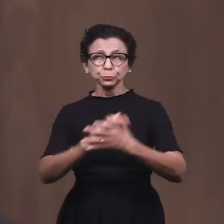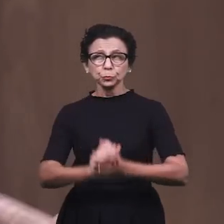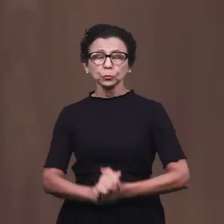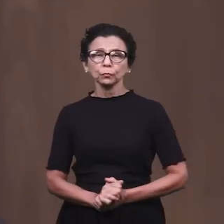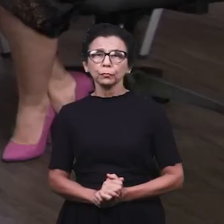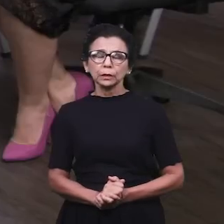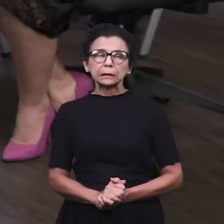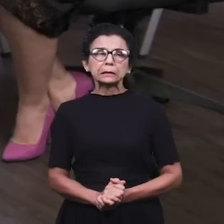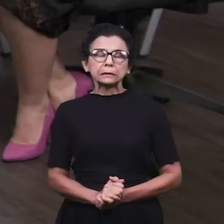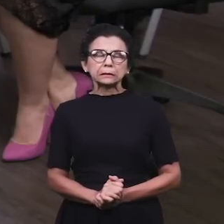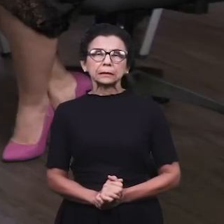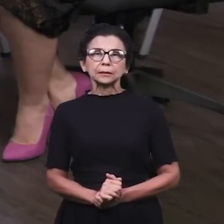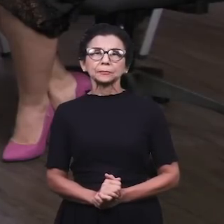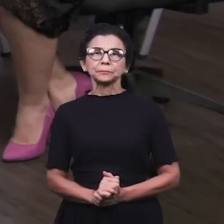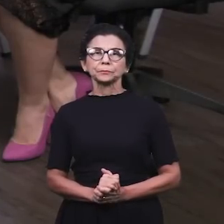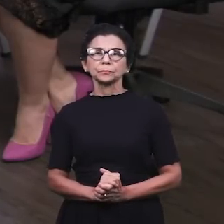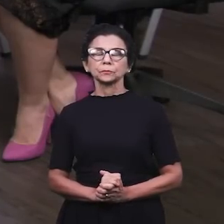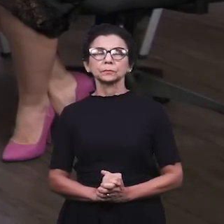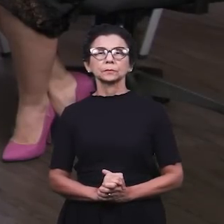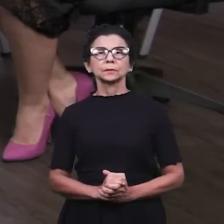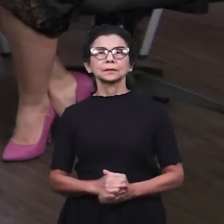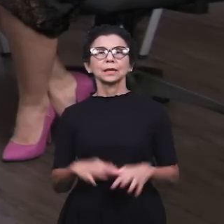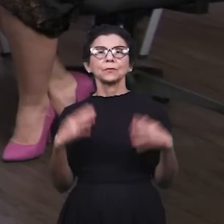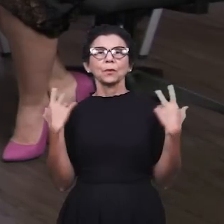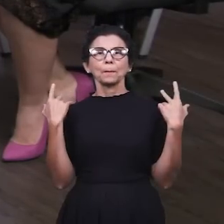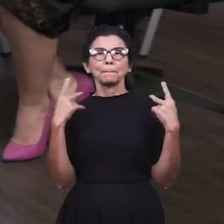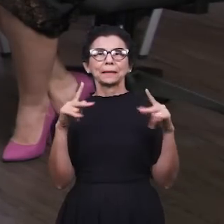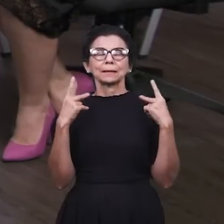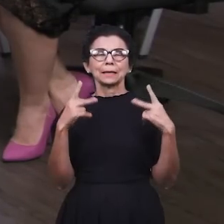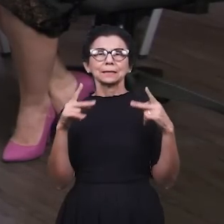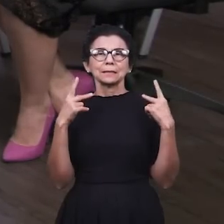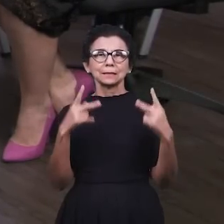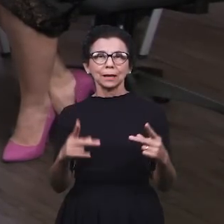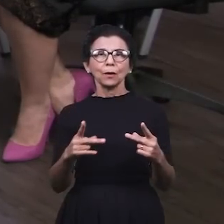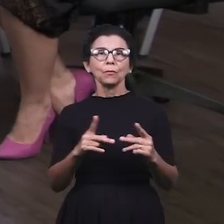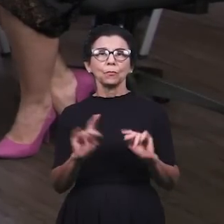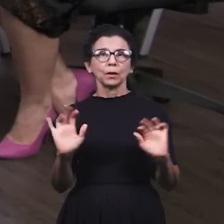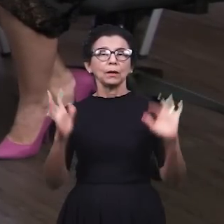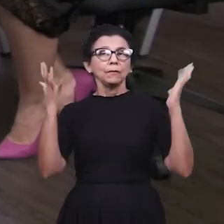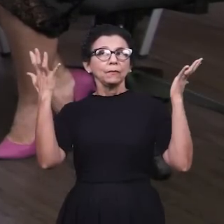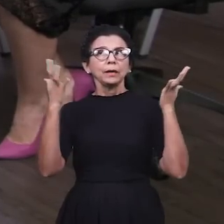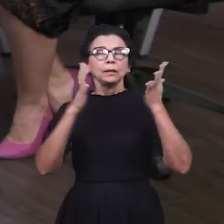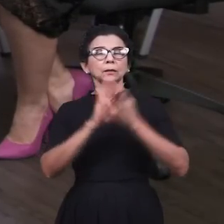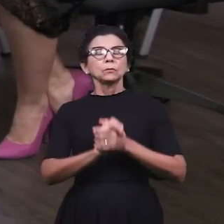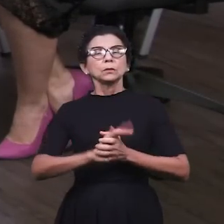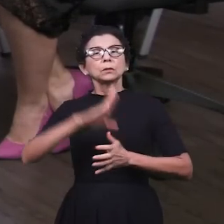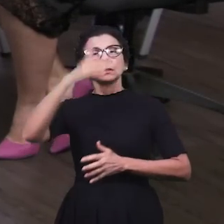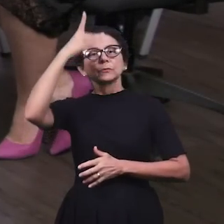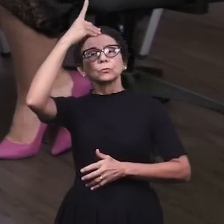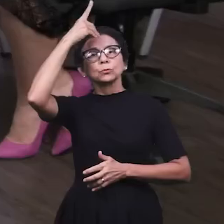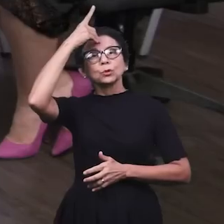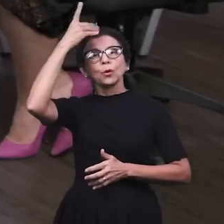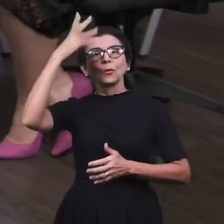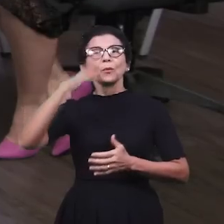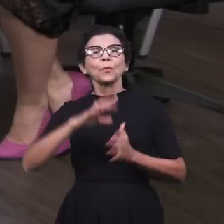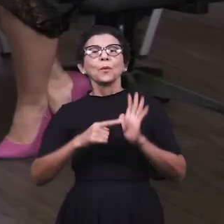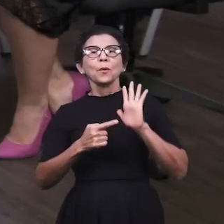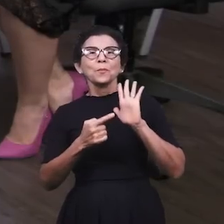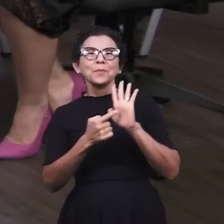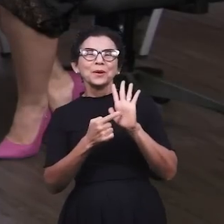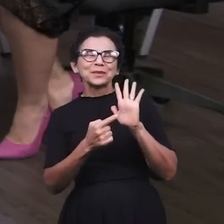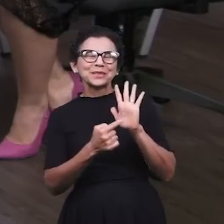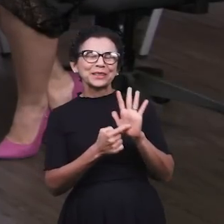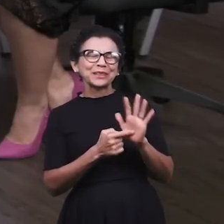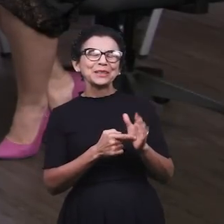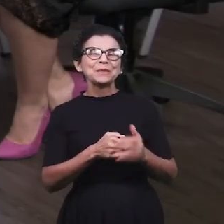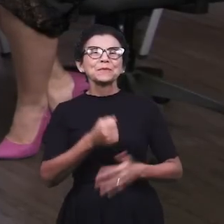do sapato dele, que estava furado embaixo, no pé direito, para identificar que era ele, e ele levantou o pé para olhar, porque ele nem